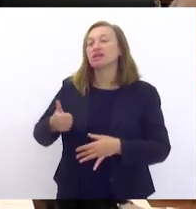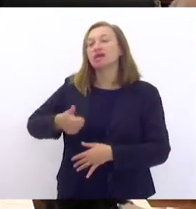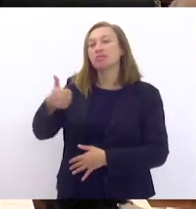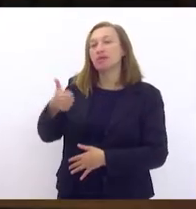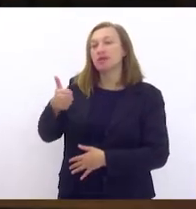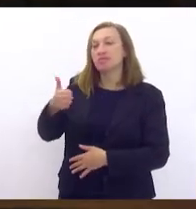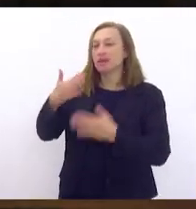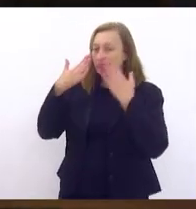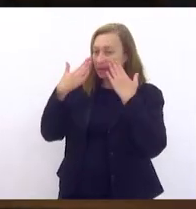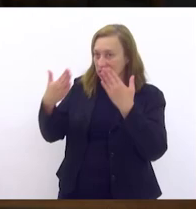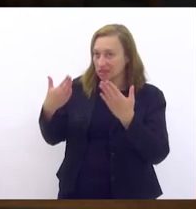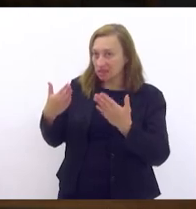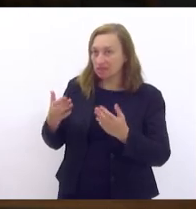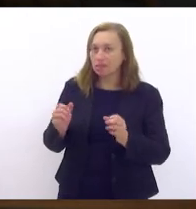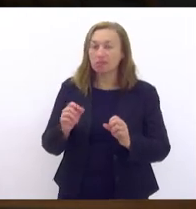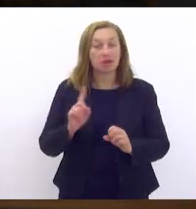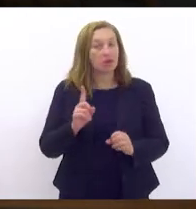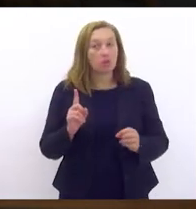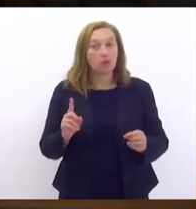palestra perfeito